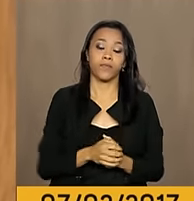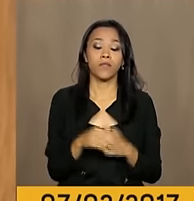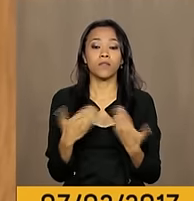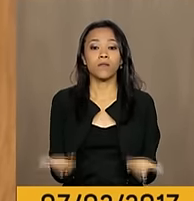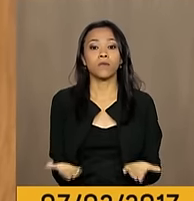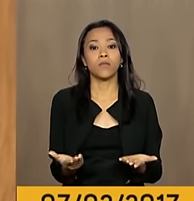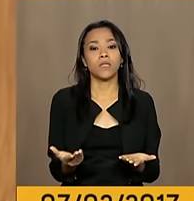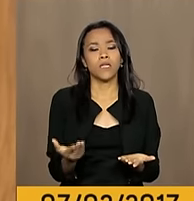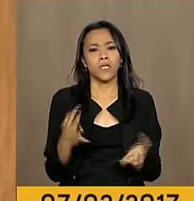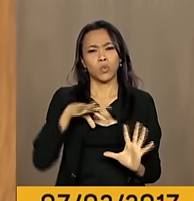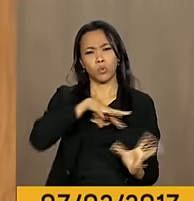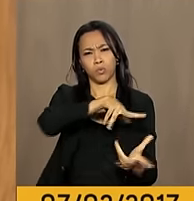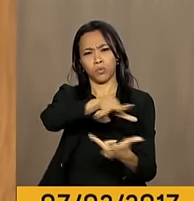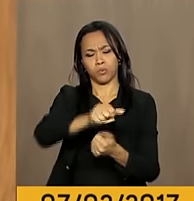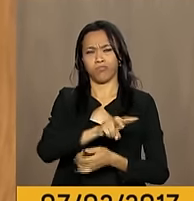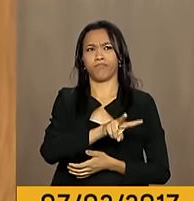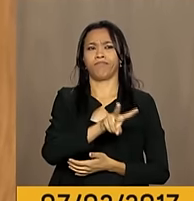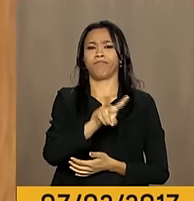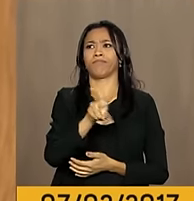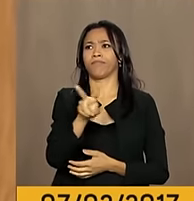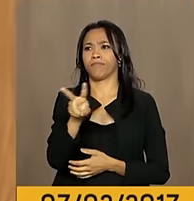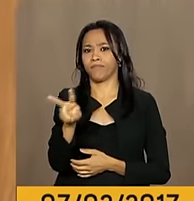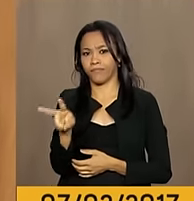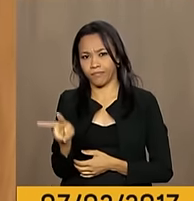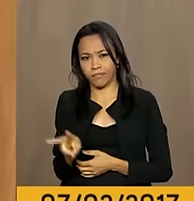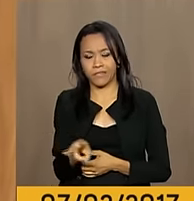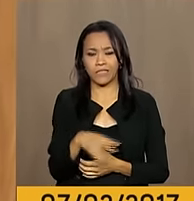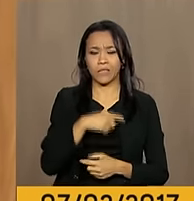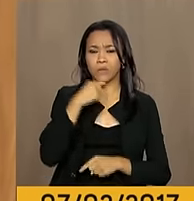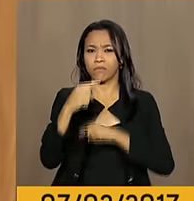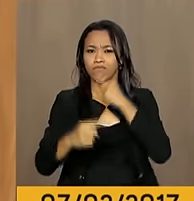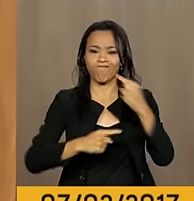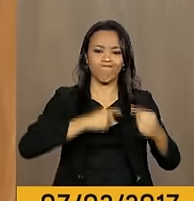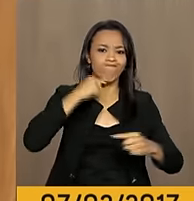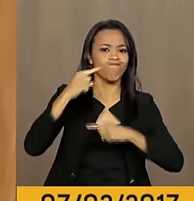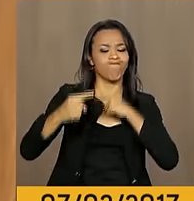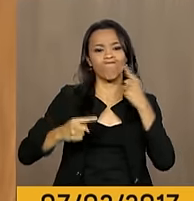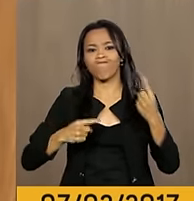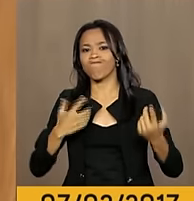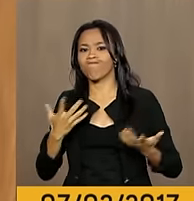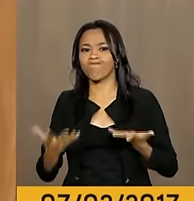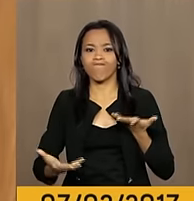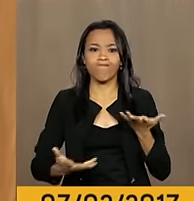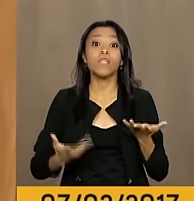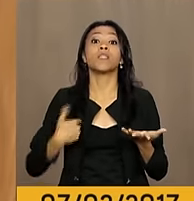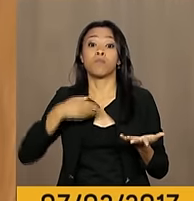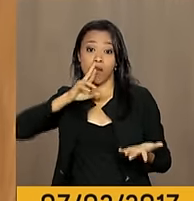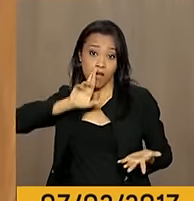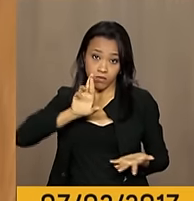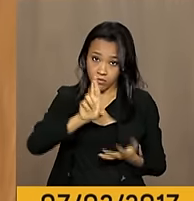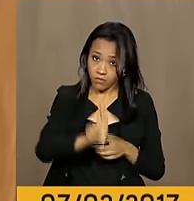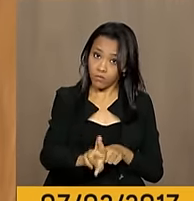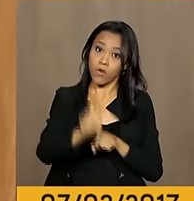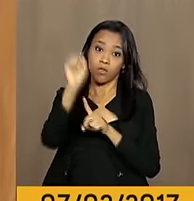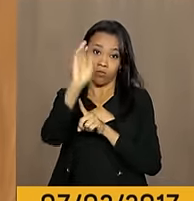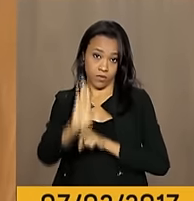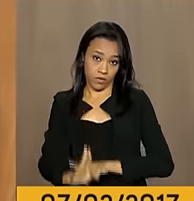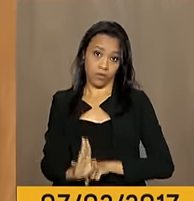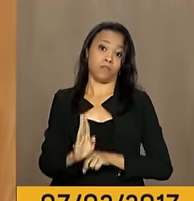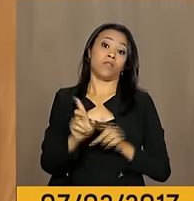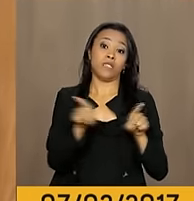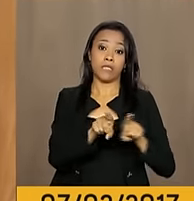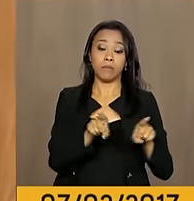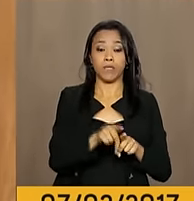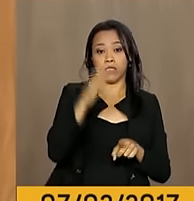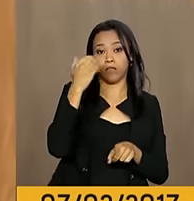diante de um mundo de tantas e tamanhas incertezas a resposta do Brasil e da Argentina